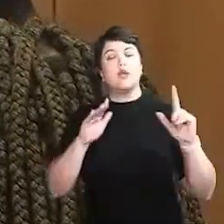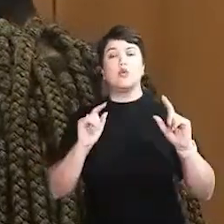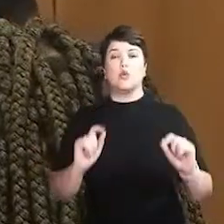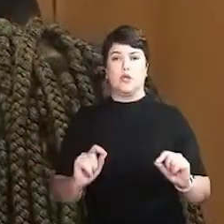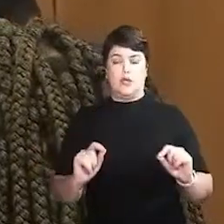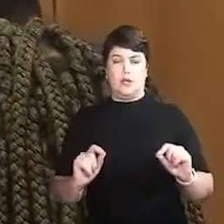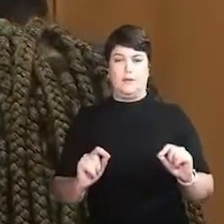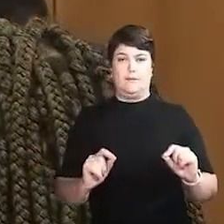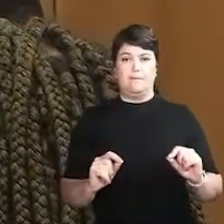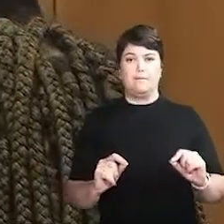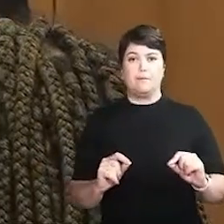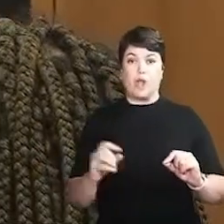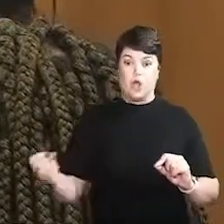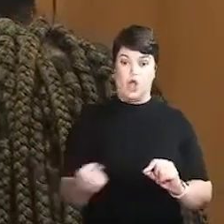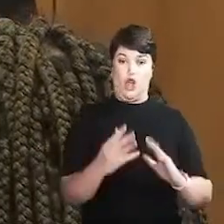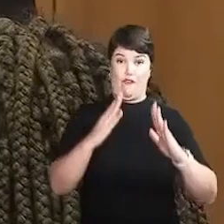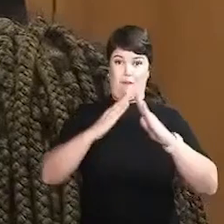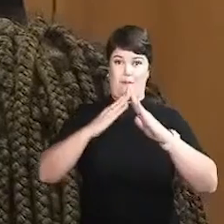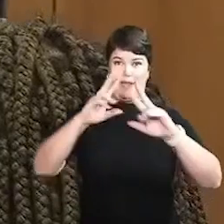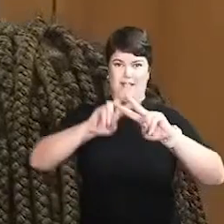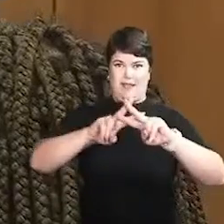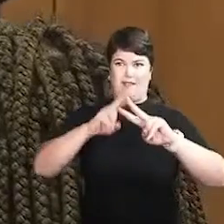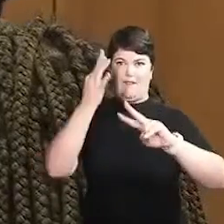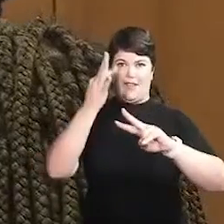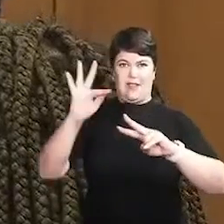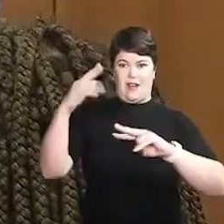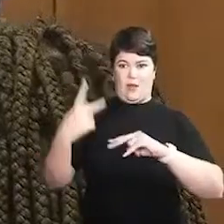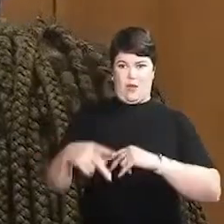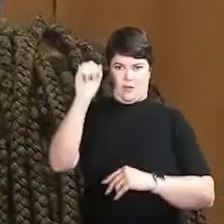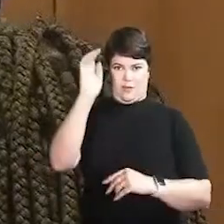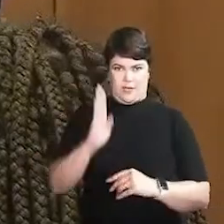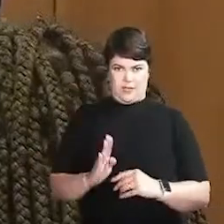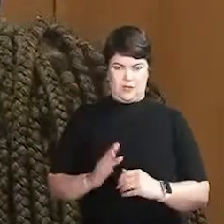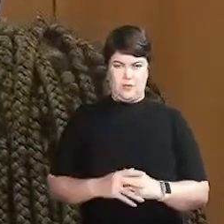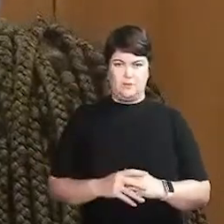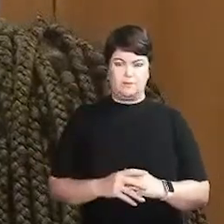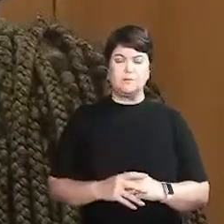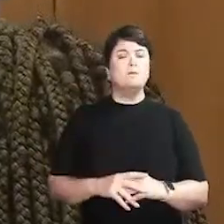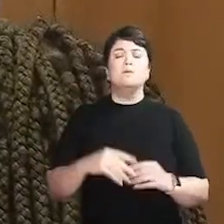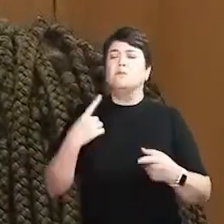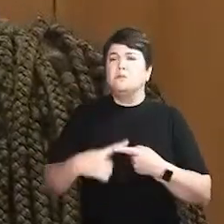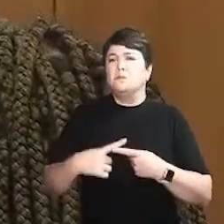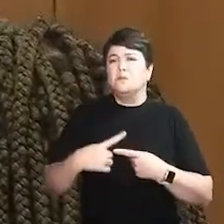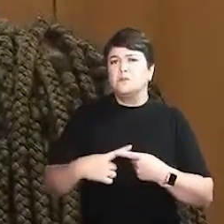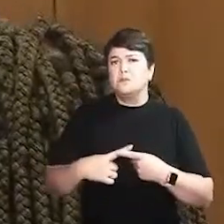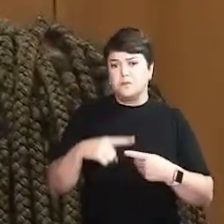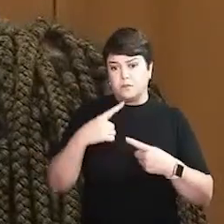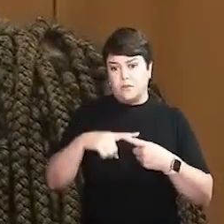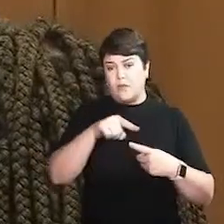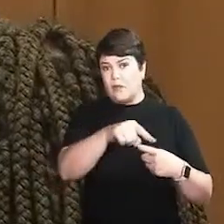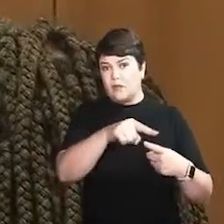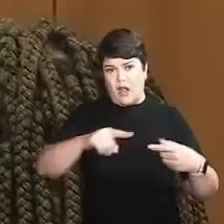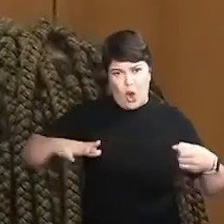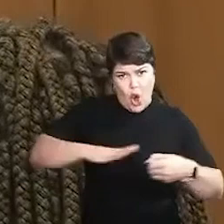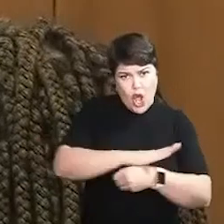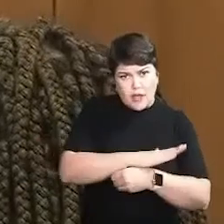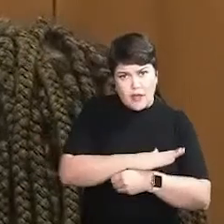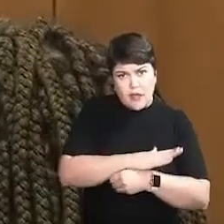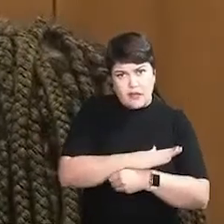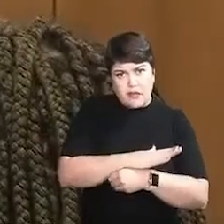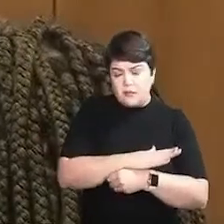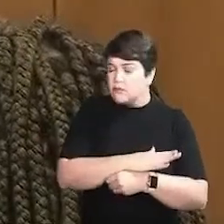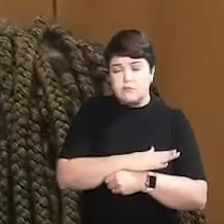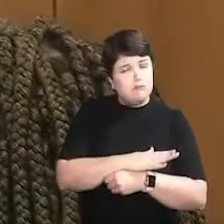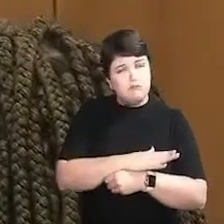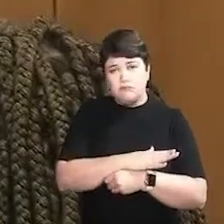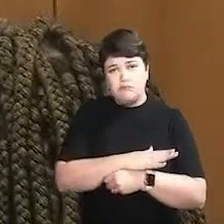nova penitenciária federal no Brasil por que isto porque ela estão superlotadas